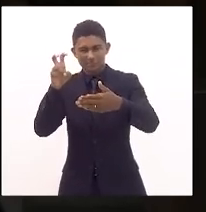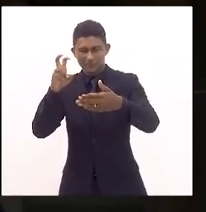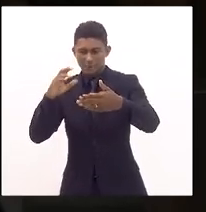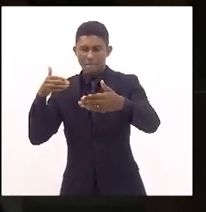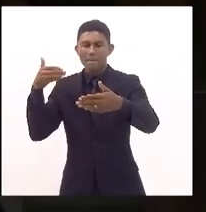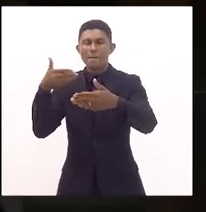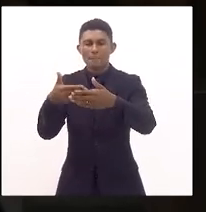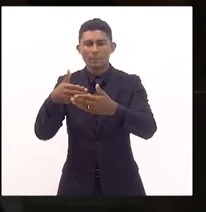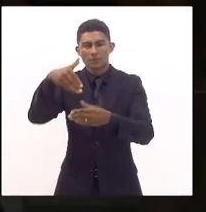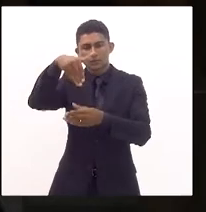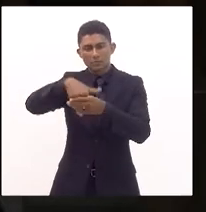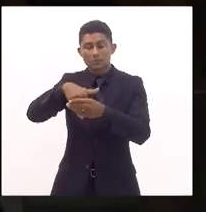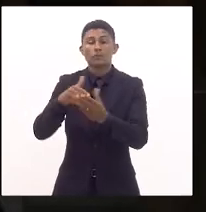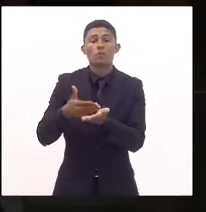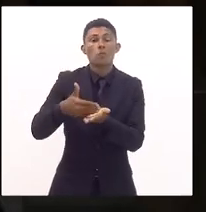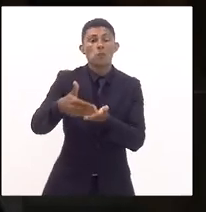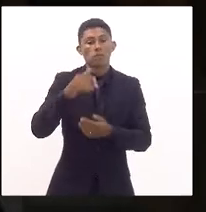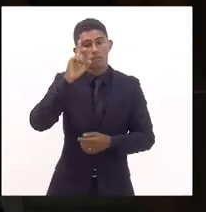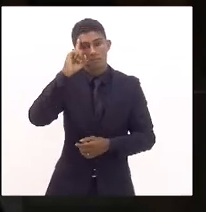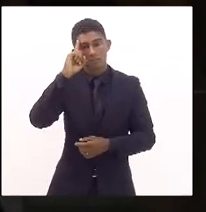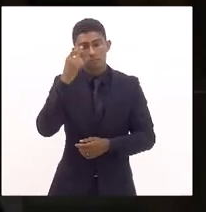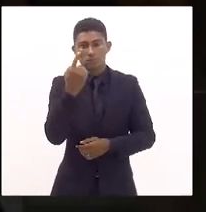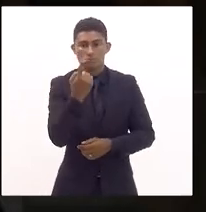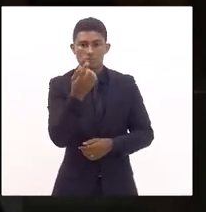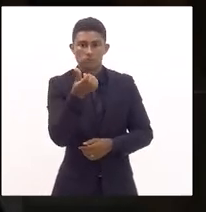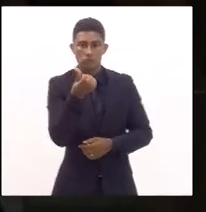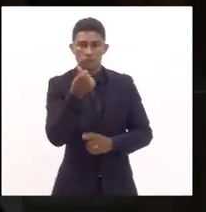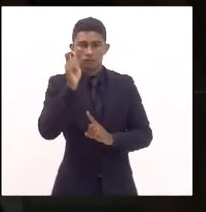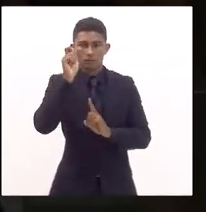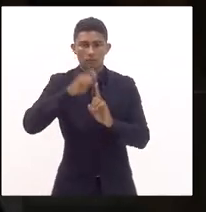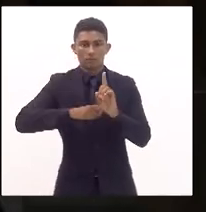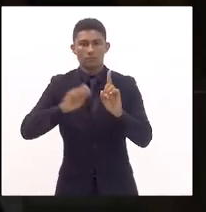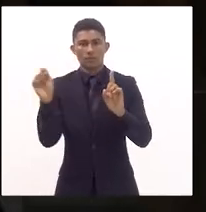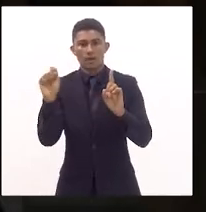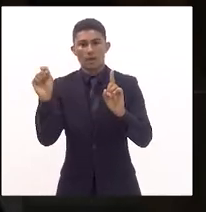inicia em 16 de agosto do corrente ano.